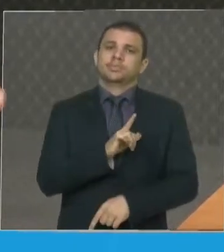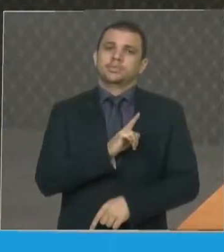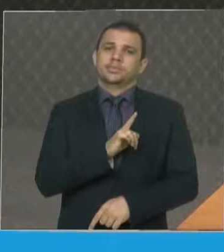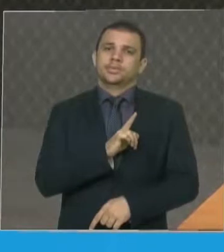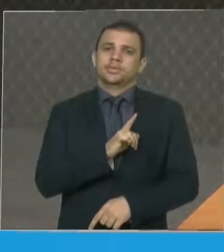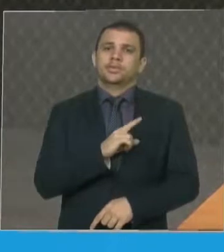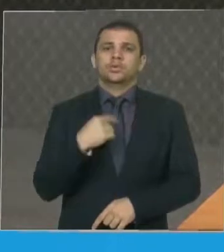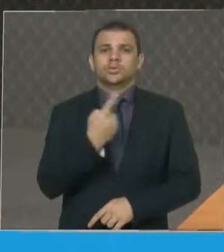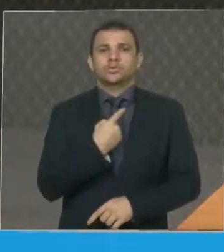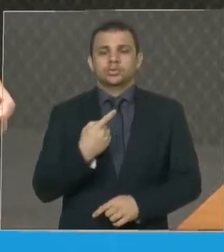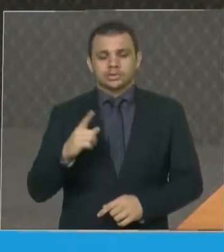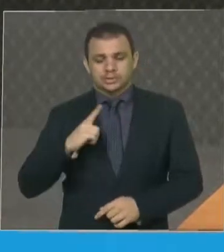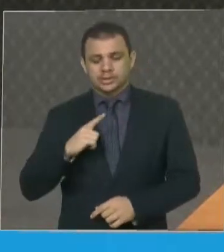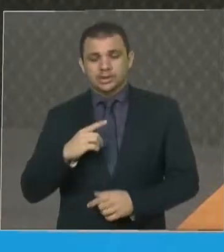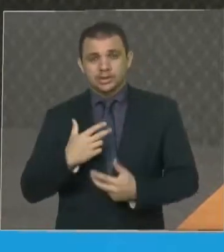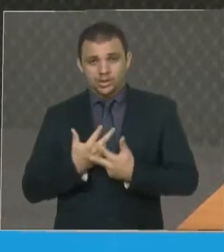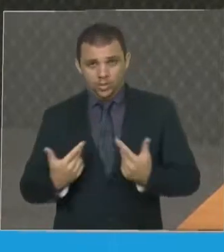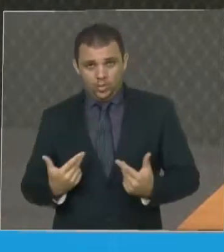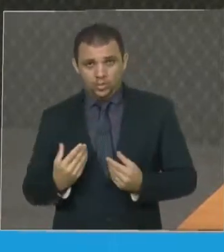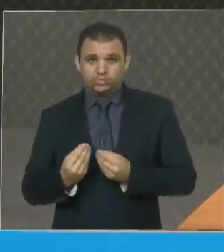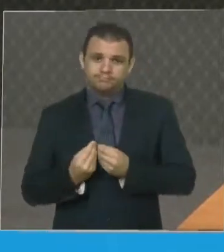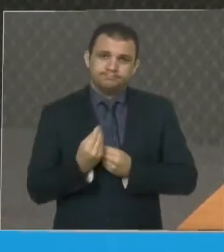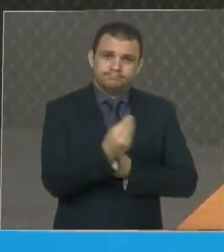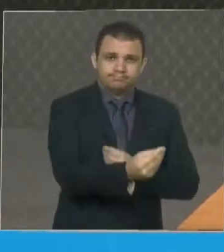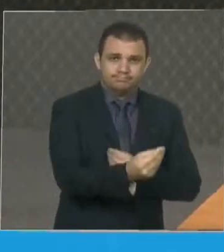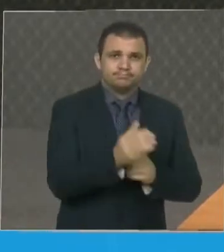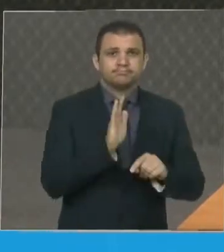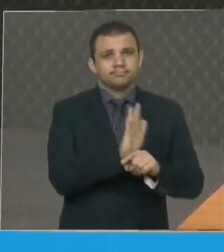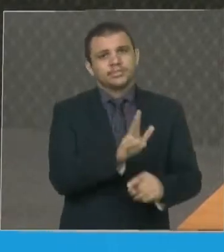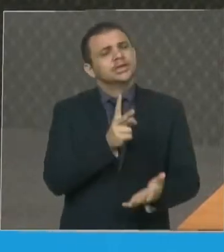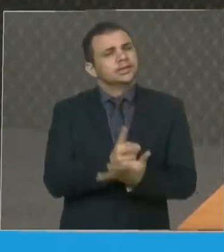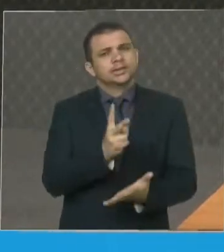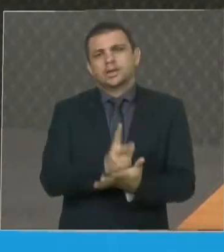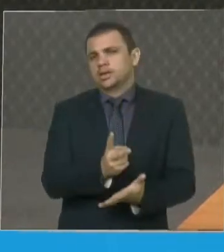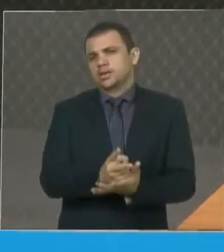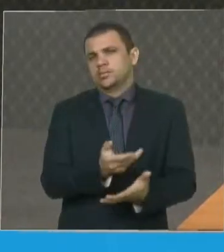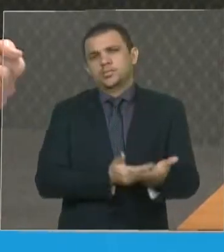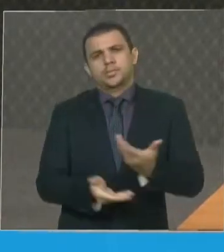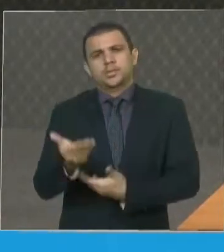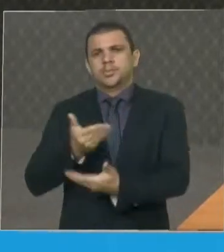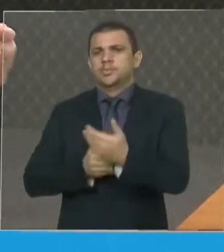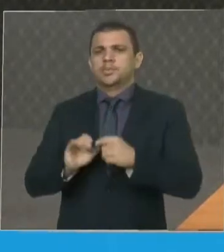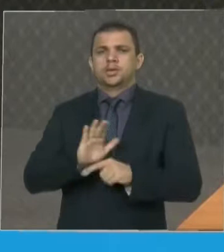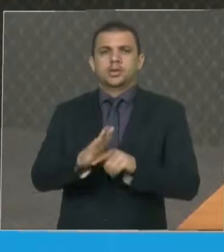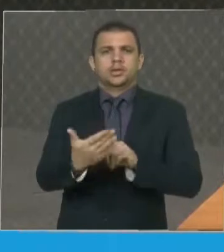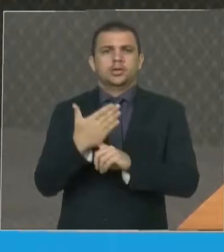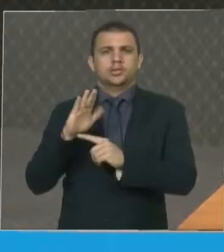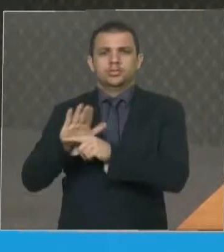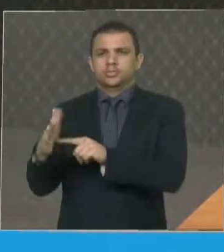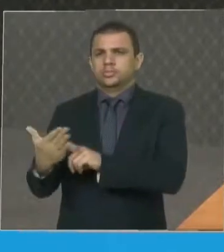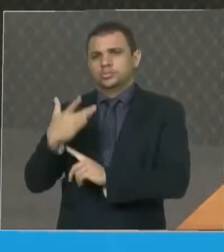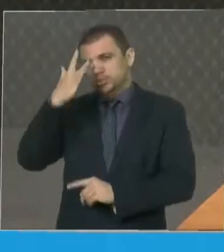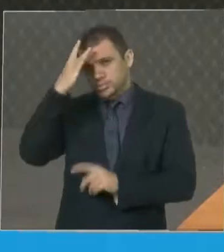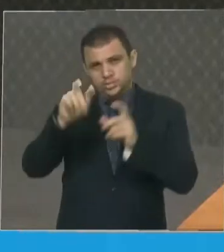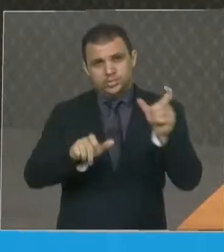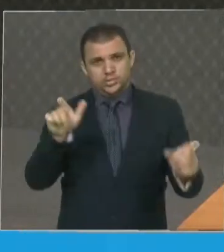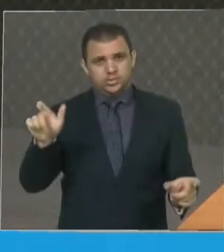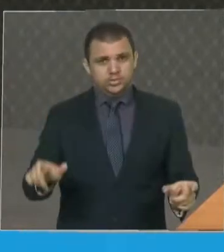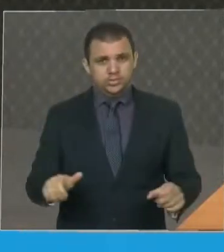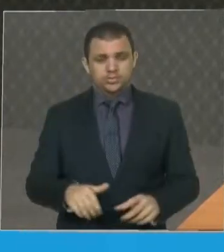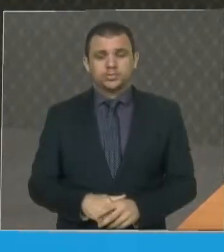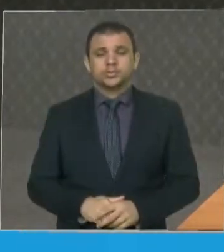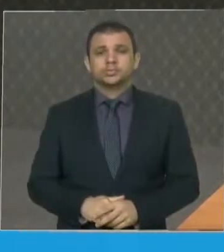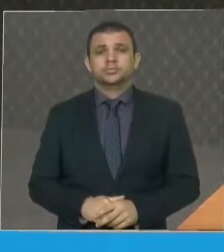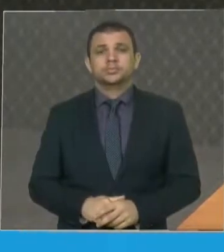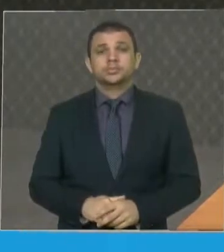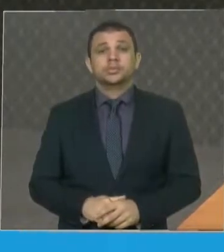um pouco. Você tem, ajuda. Sempre nós ajudamos as pessoas. E por